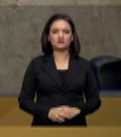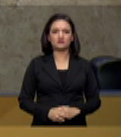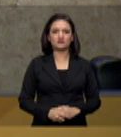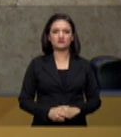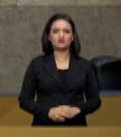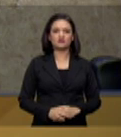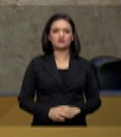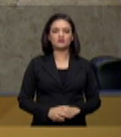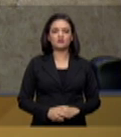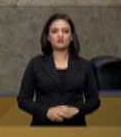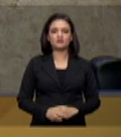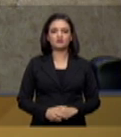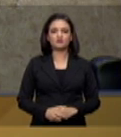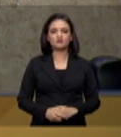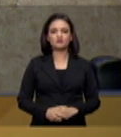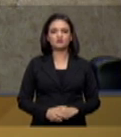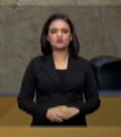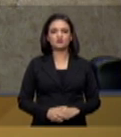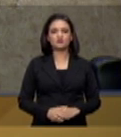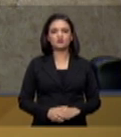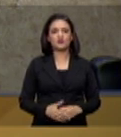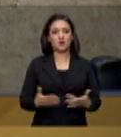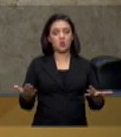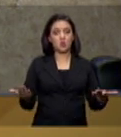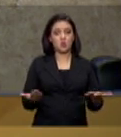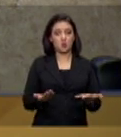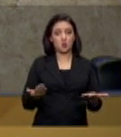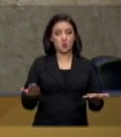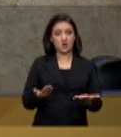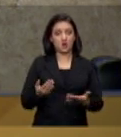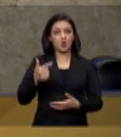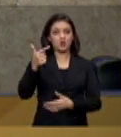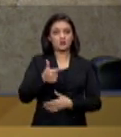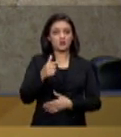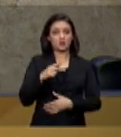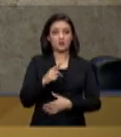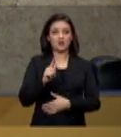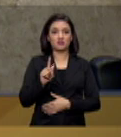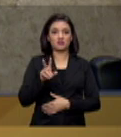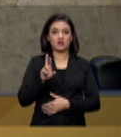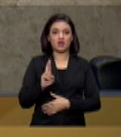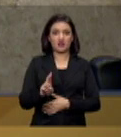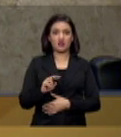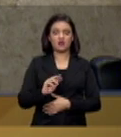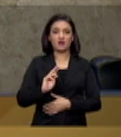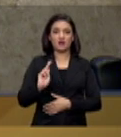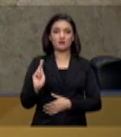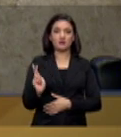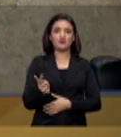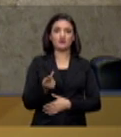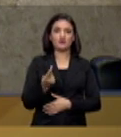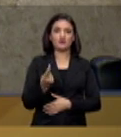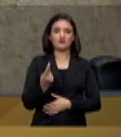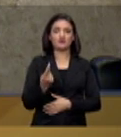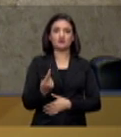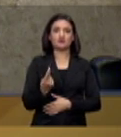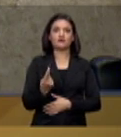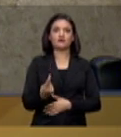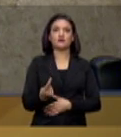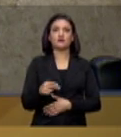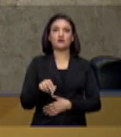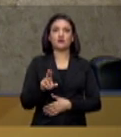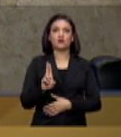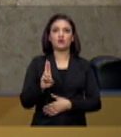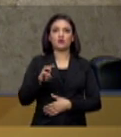Concedo a palavra agora à sua excelência, doutor Humberto Jacques de Medeiros, vice-procurador-geral da República.